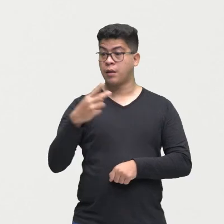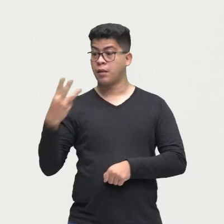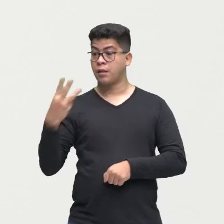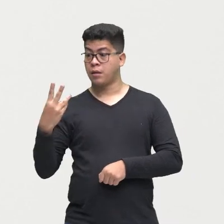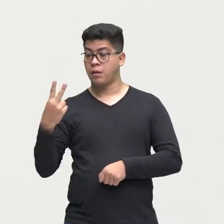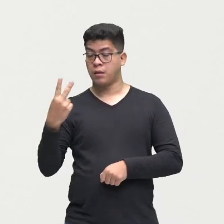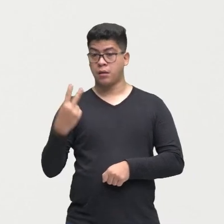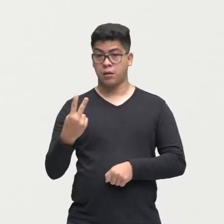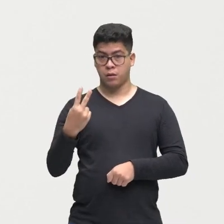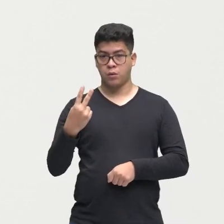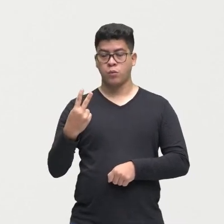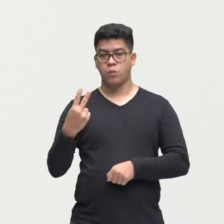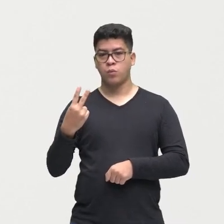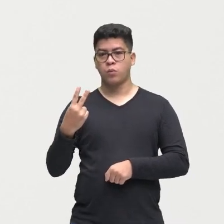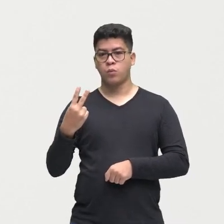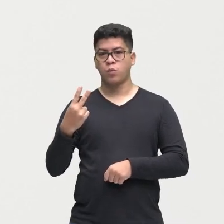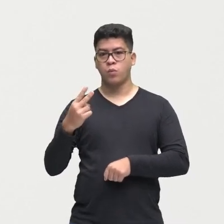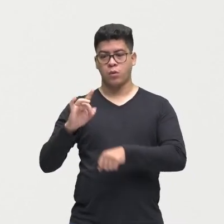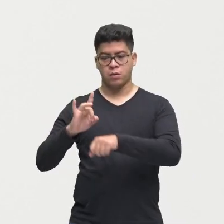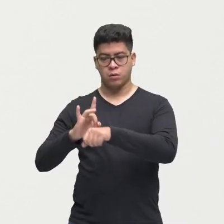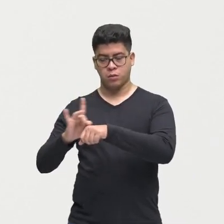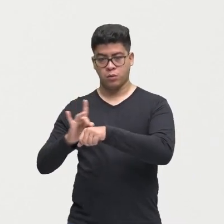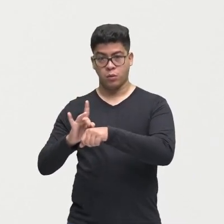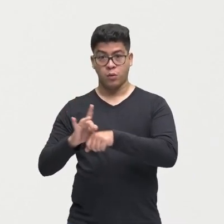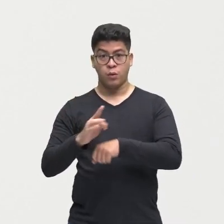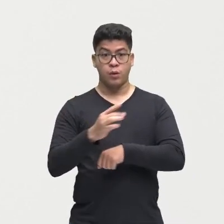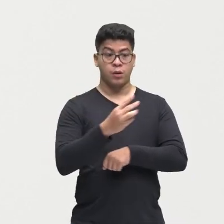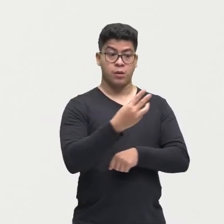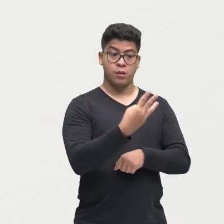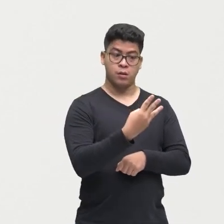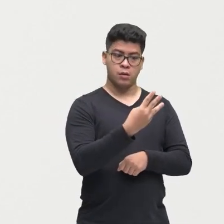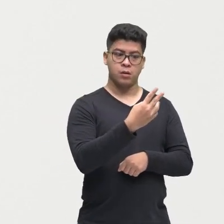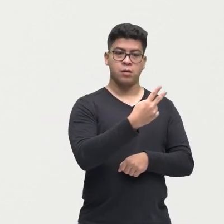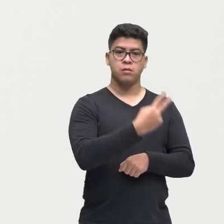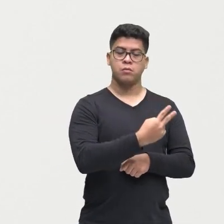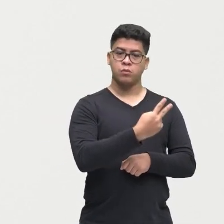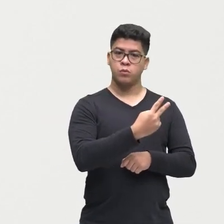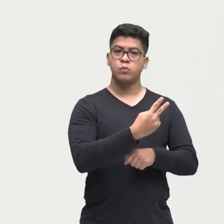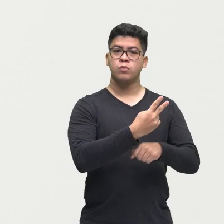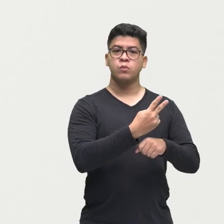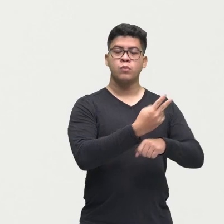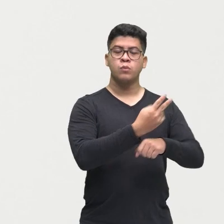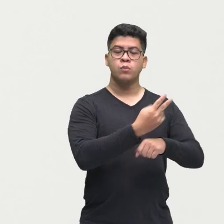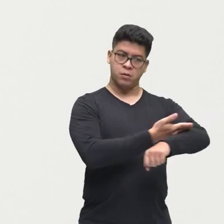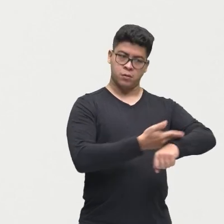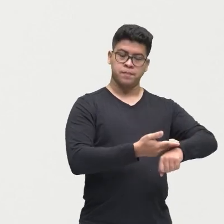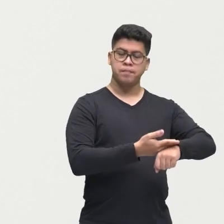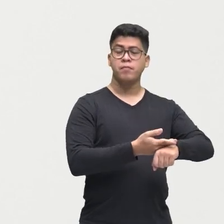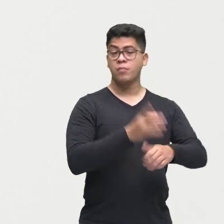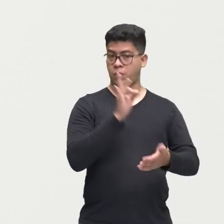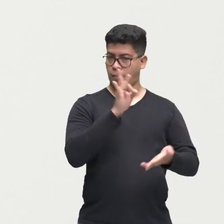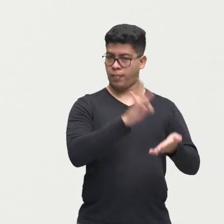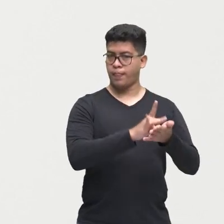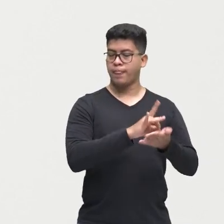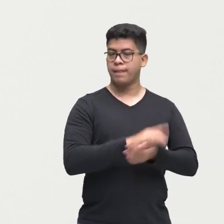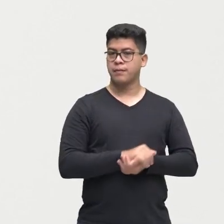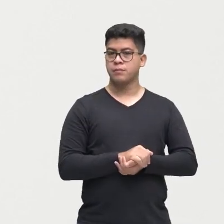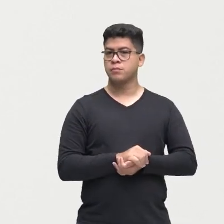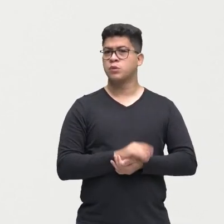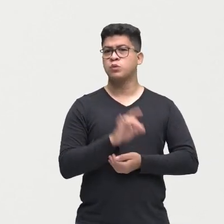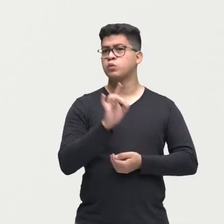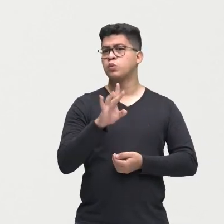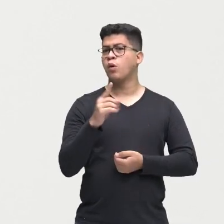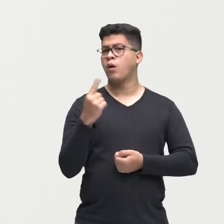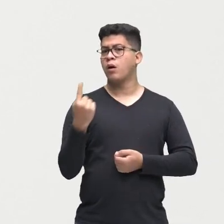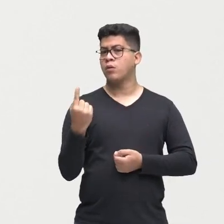32 casas Claras atualizando 64 casas então correto mesmo que a gente pode afirmar é a